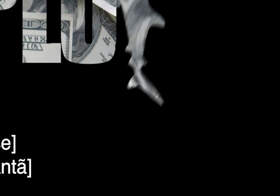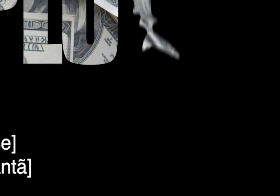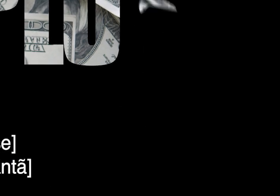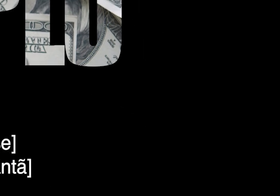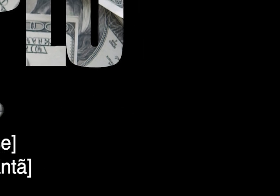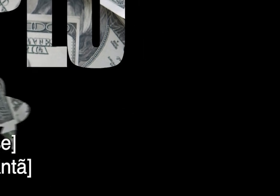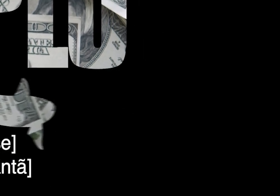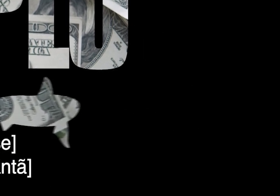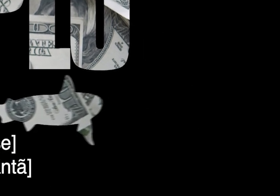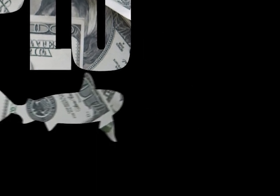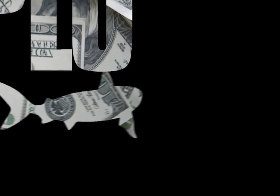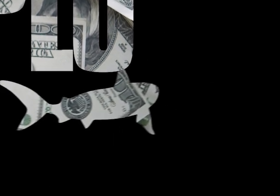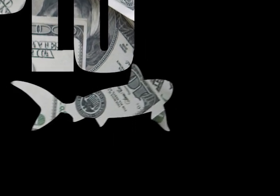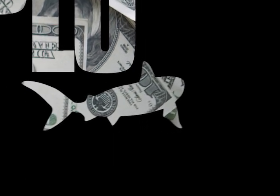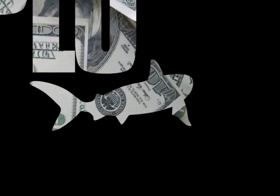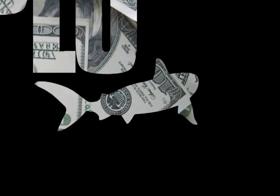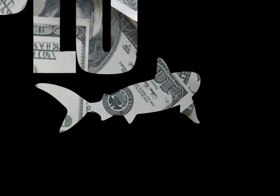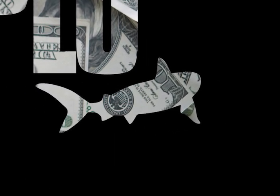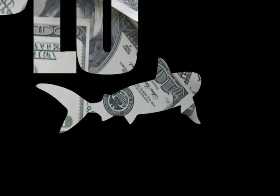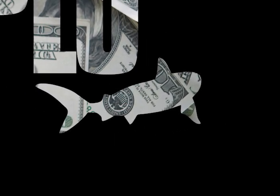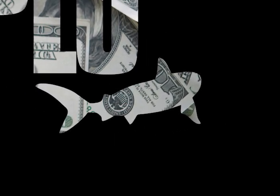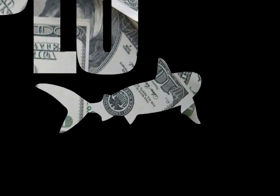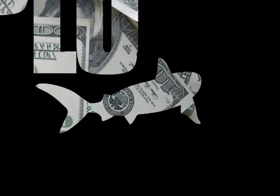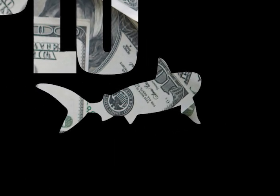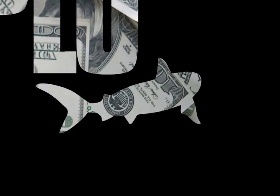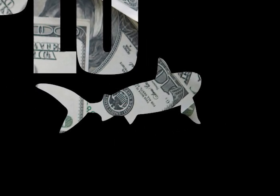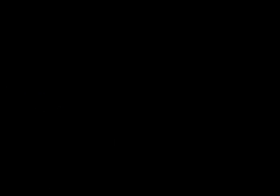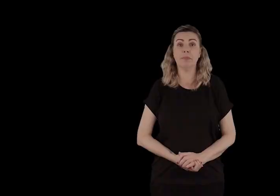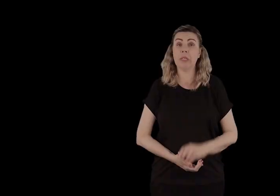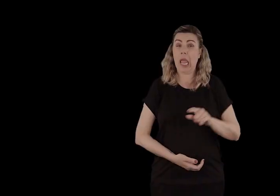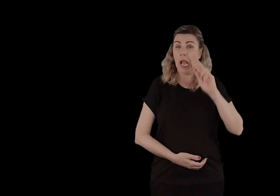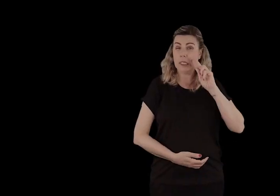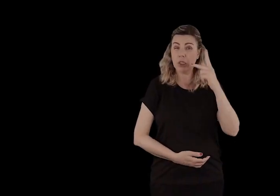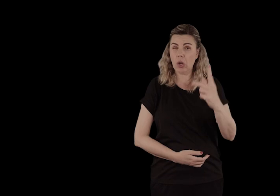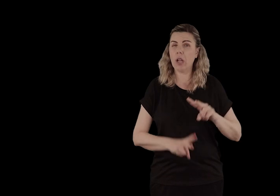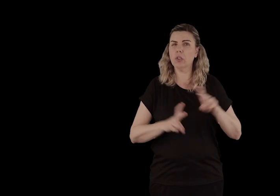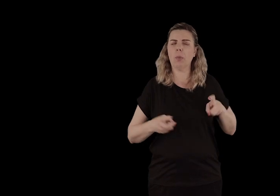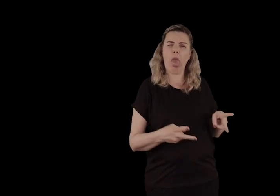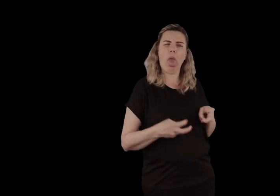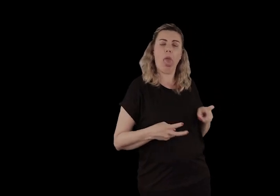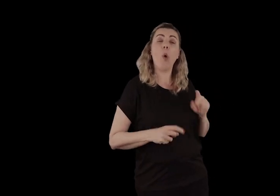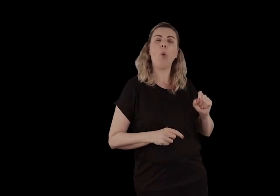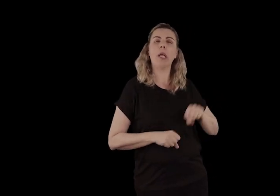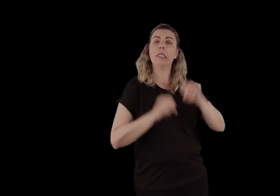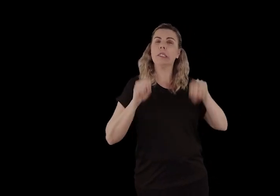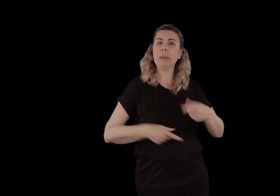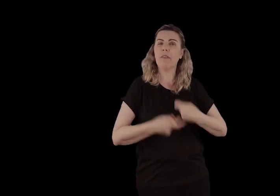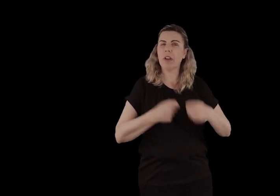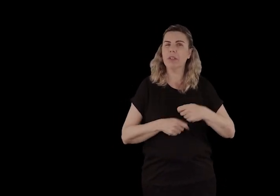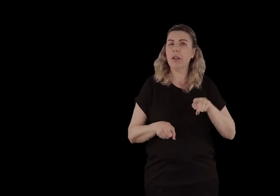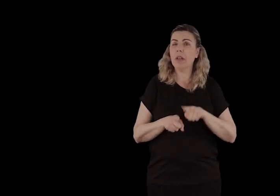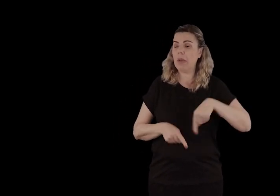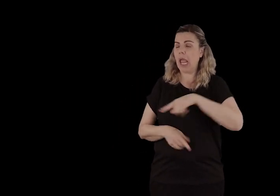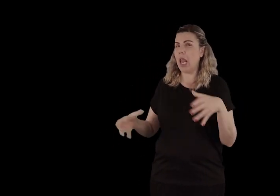de dólar. Animação de 2 tubarões que nadam ao redor do título. Na tela, esta é a história de uma conspiração. A conspiração do sistema financeiro